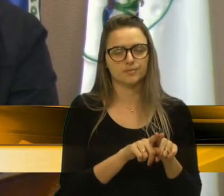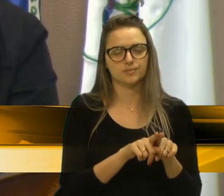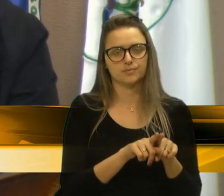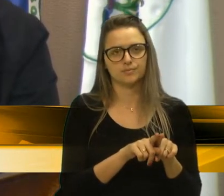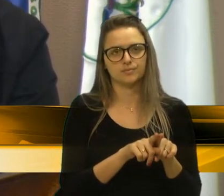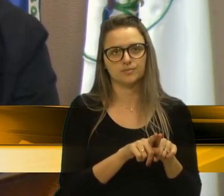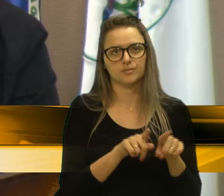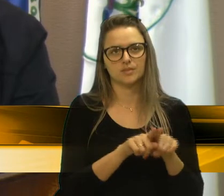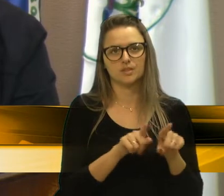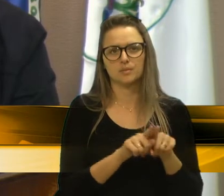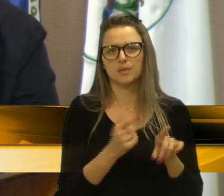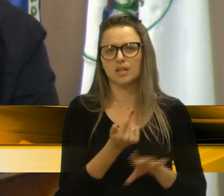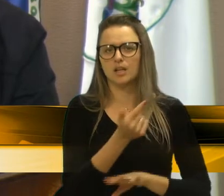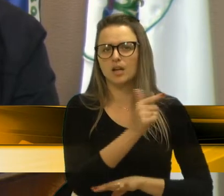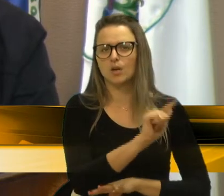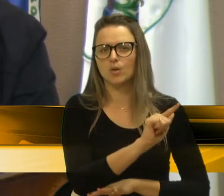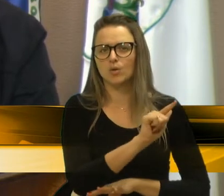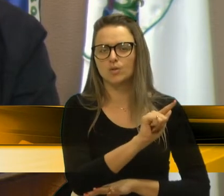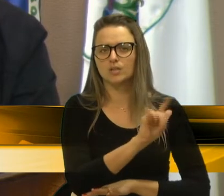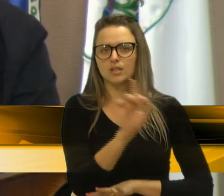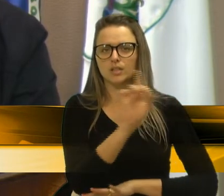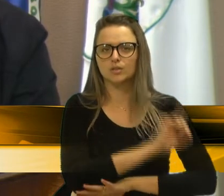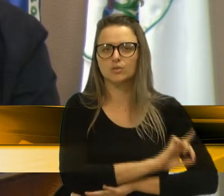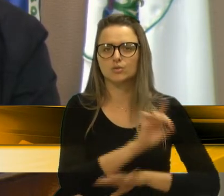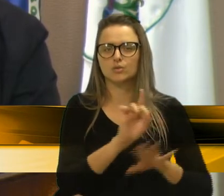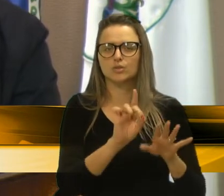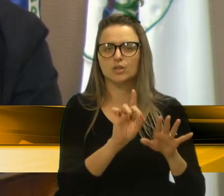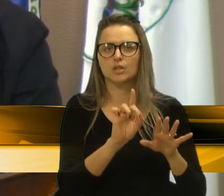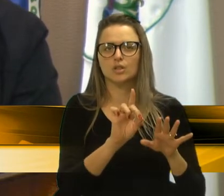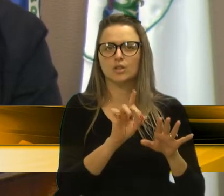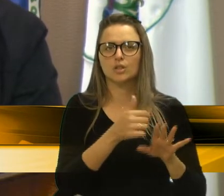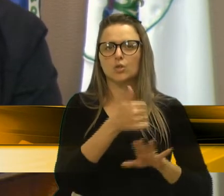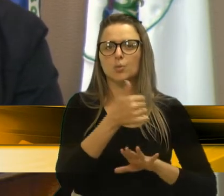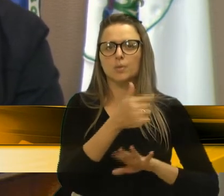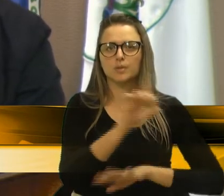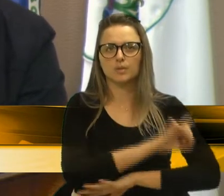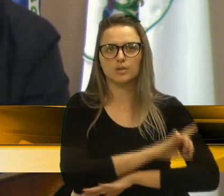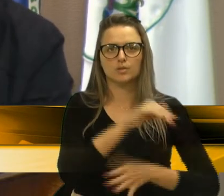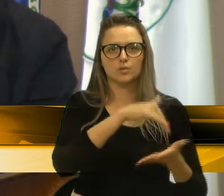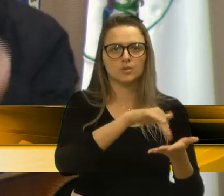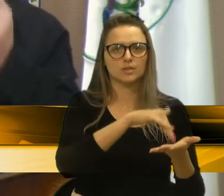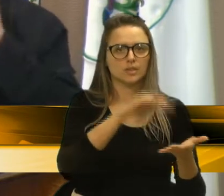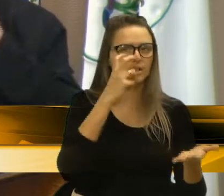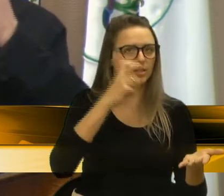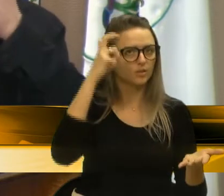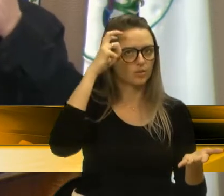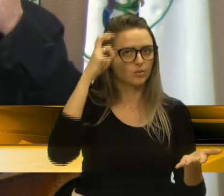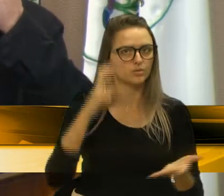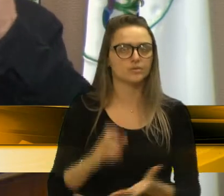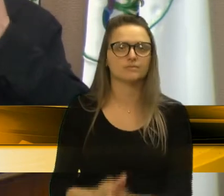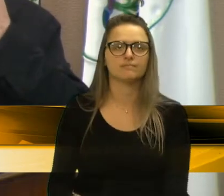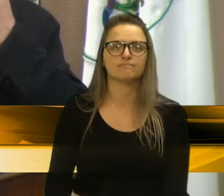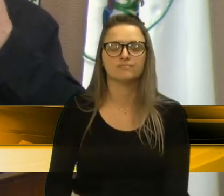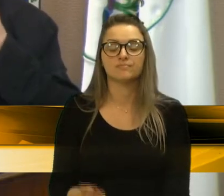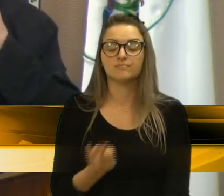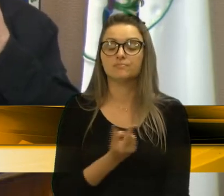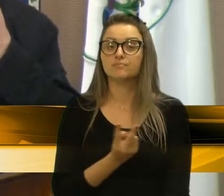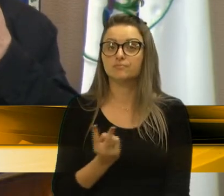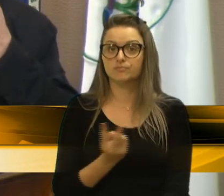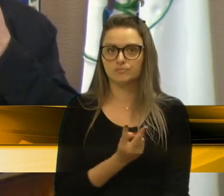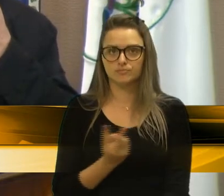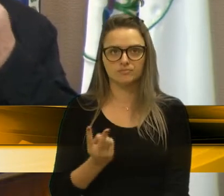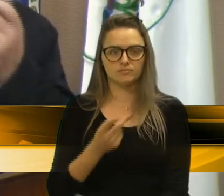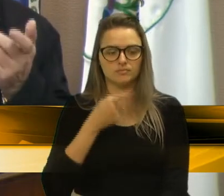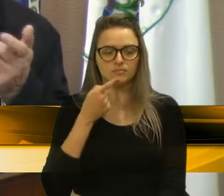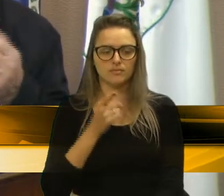a outra que foi ouvida no primeiro dia, ao secretário de Cultura. Ambos